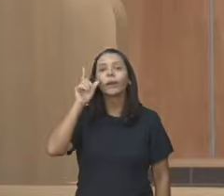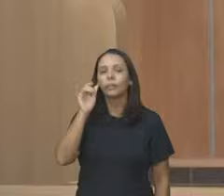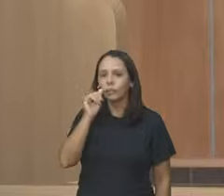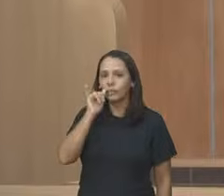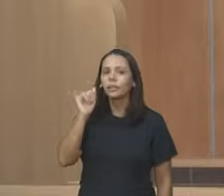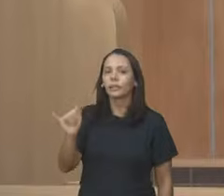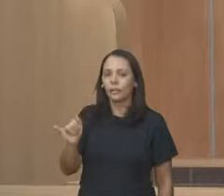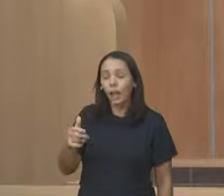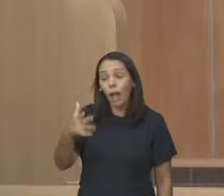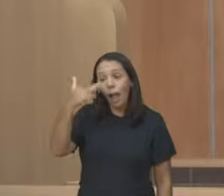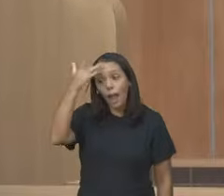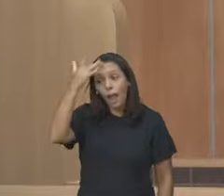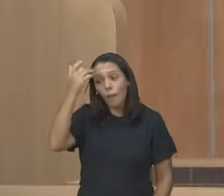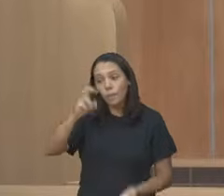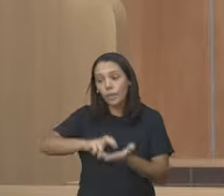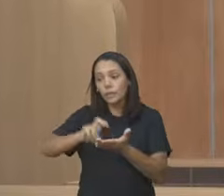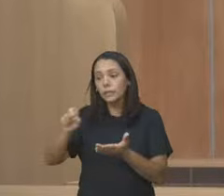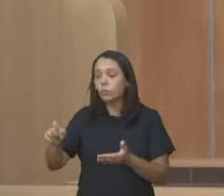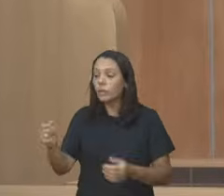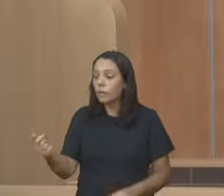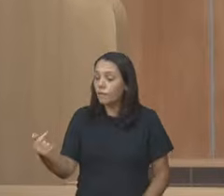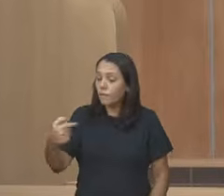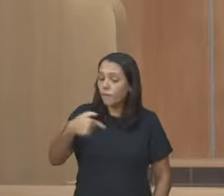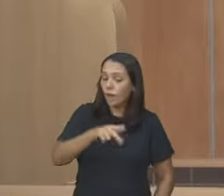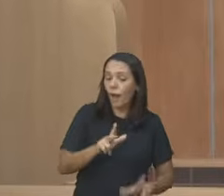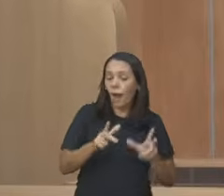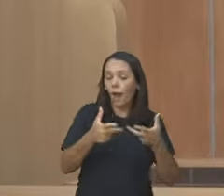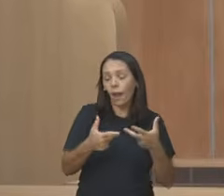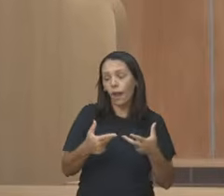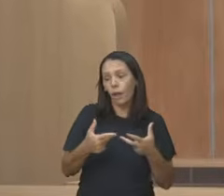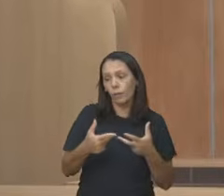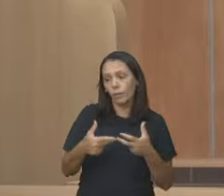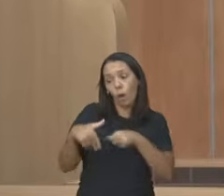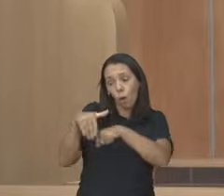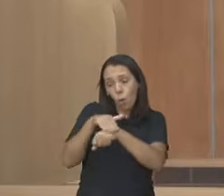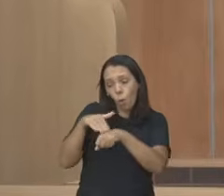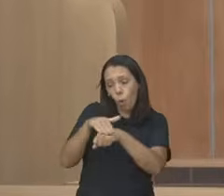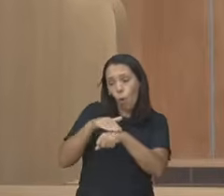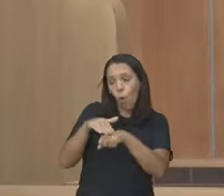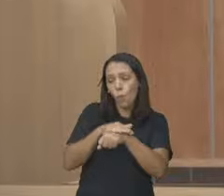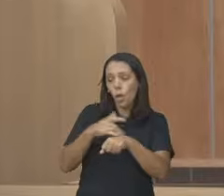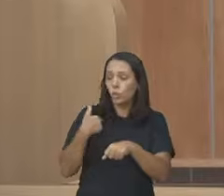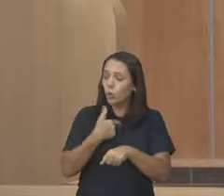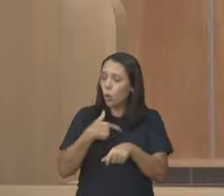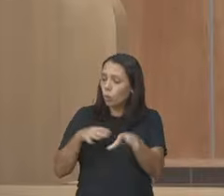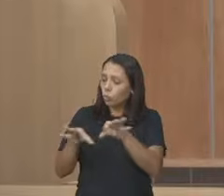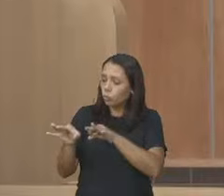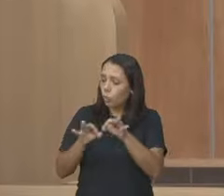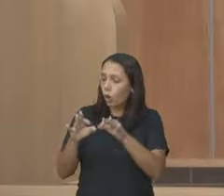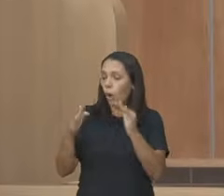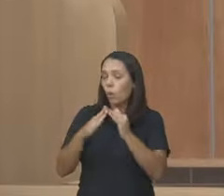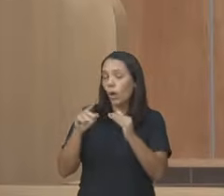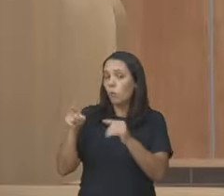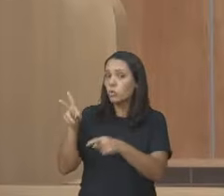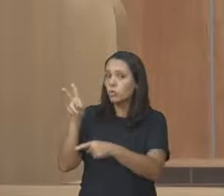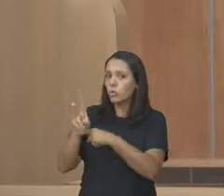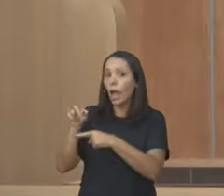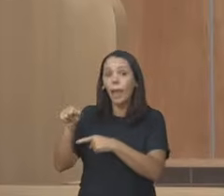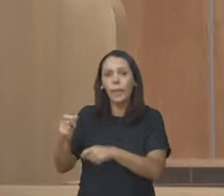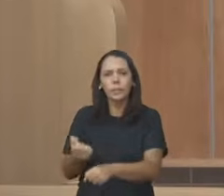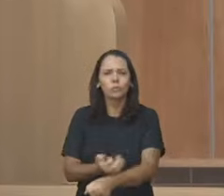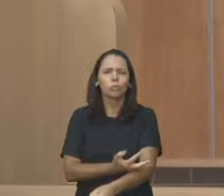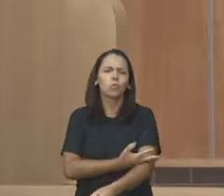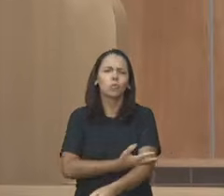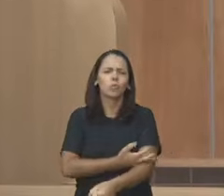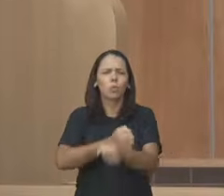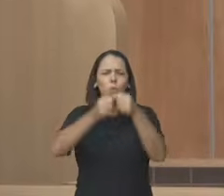cedo, que nós vamos tentar arrumar um lugar para você se cuidar. E ele chorou, se emocionou ali naquela hora. E,